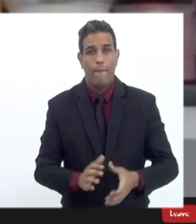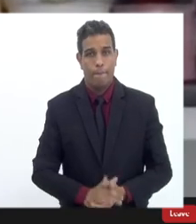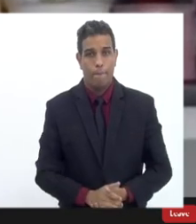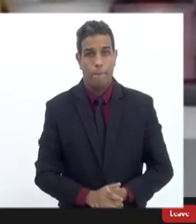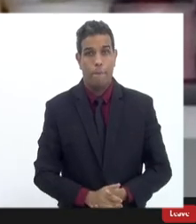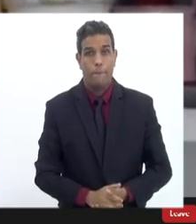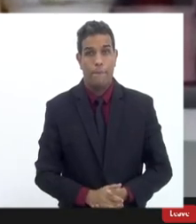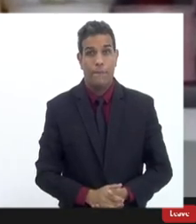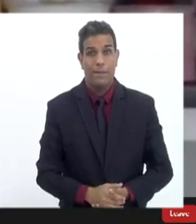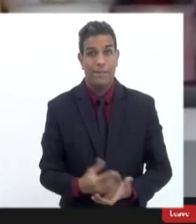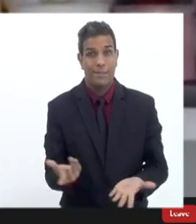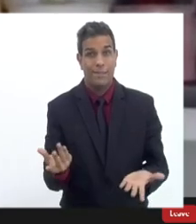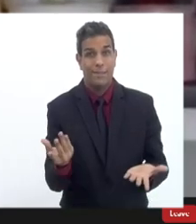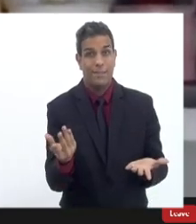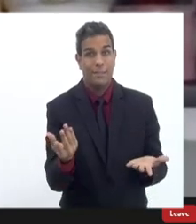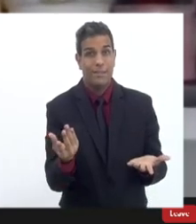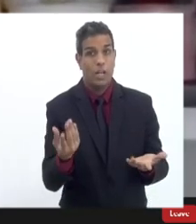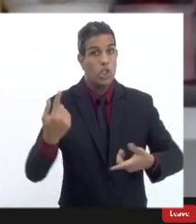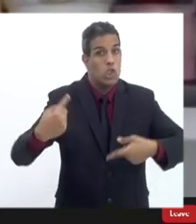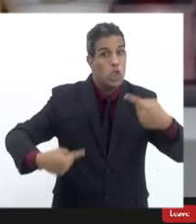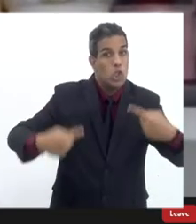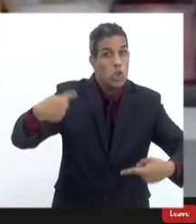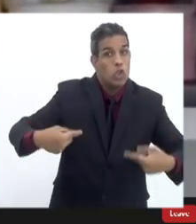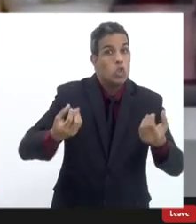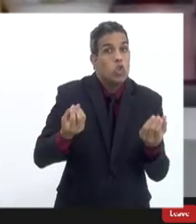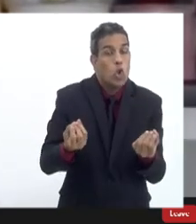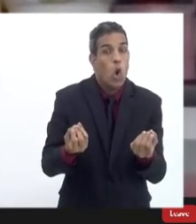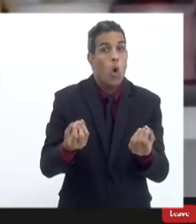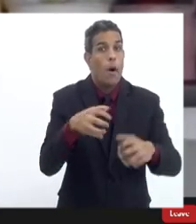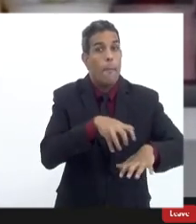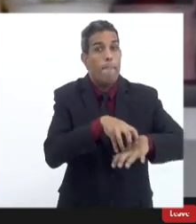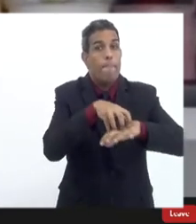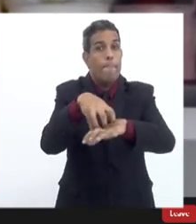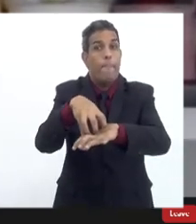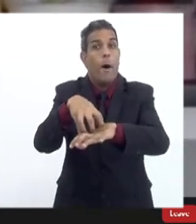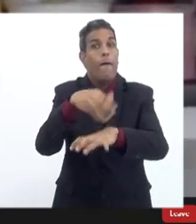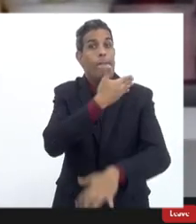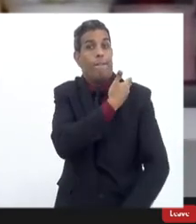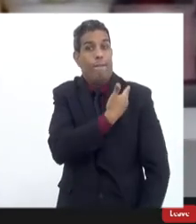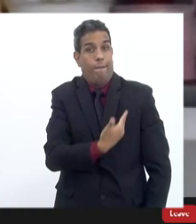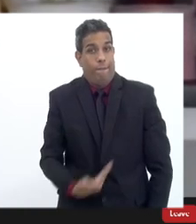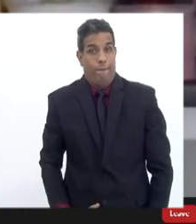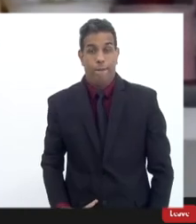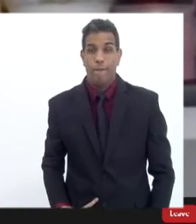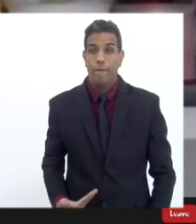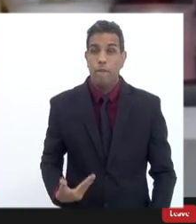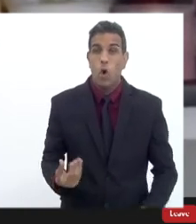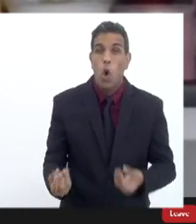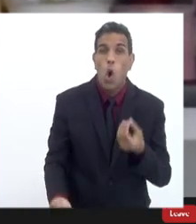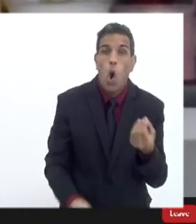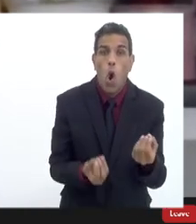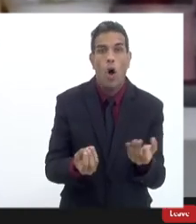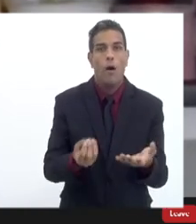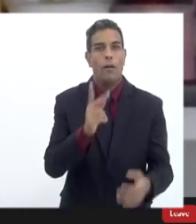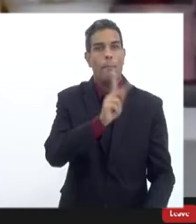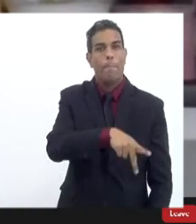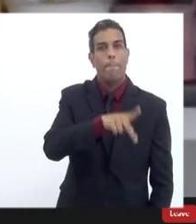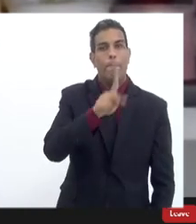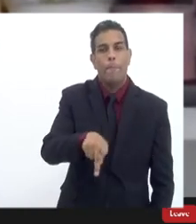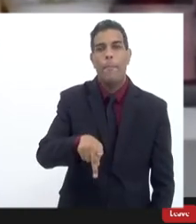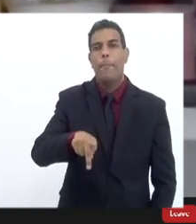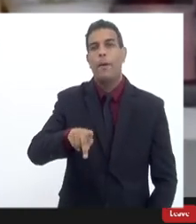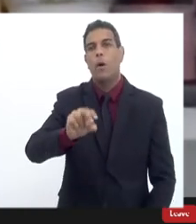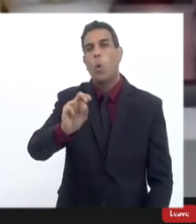E a gente não incide na discussão sobre a necessidade de transporte escolar, ou o que é que se está fazendo, como se está